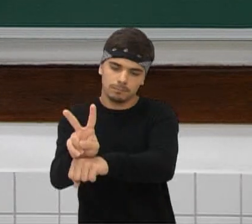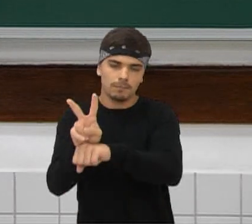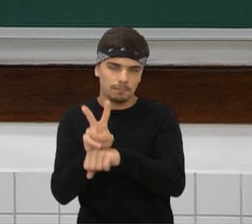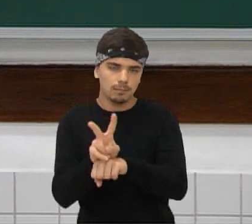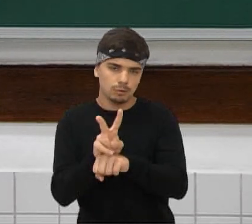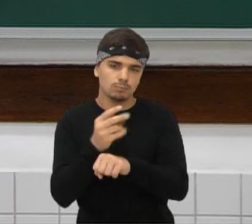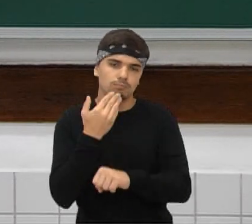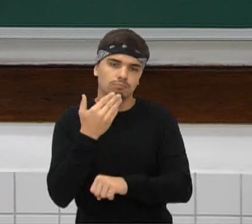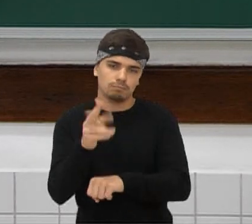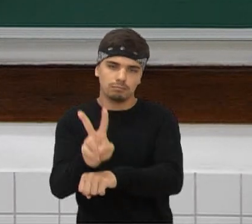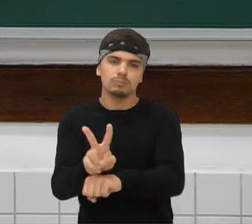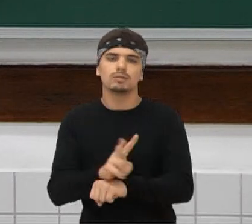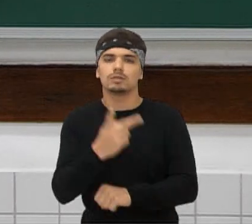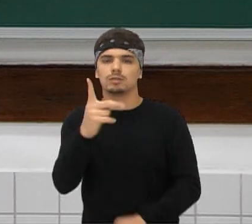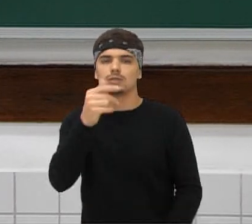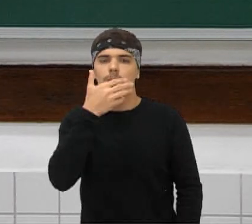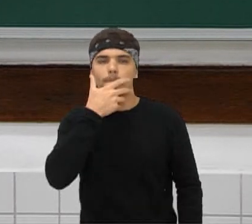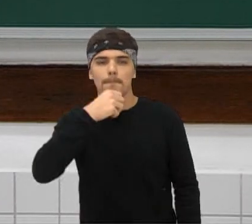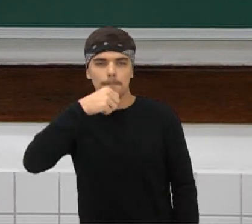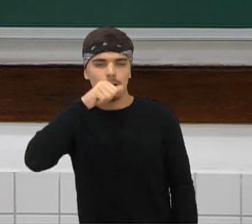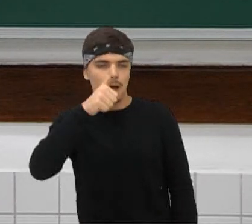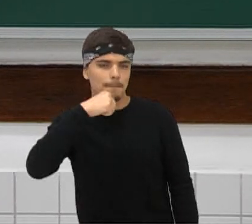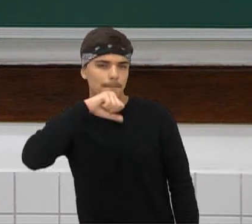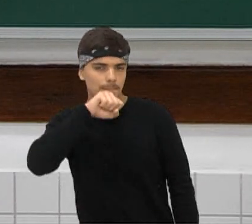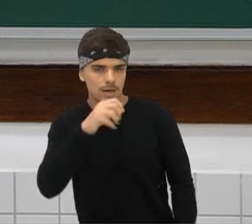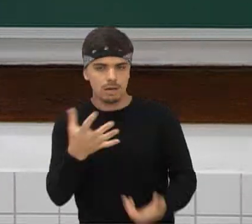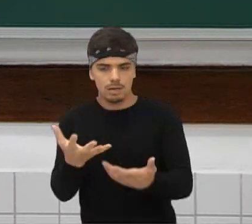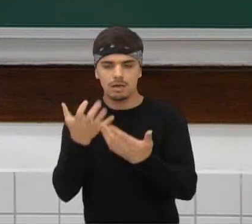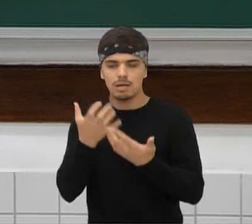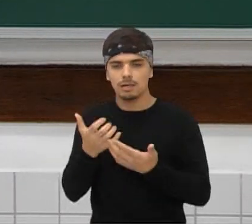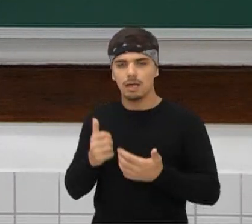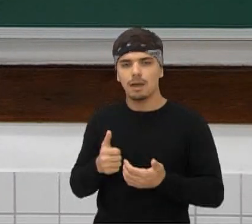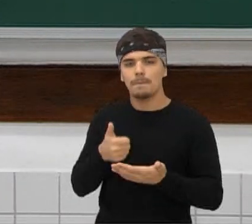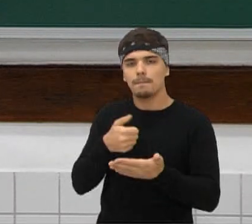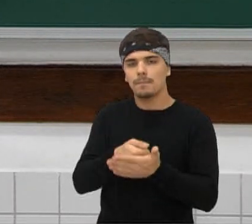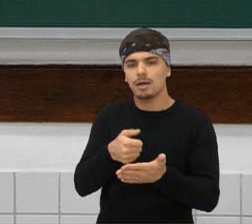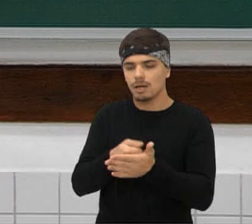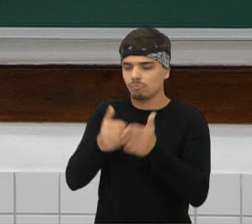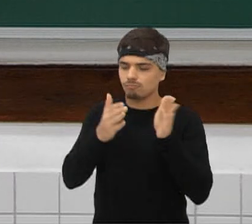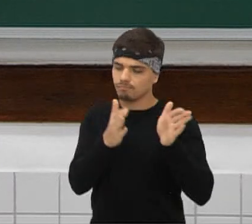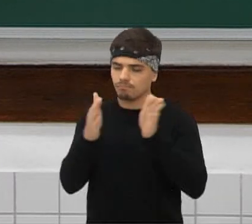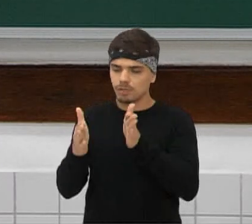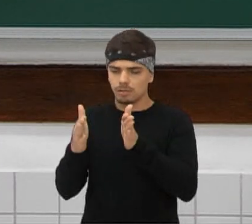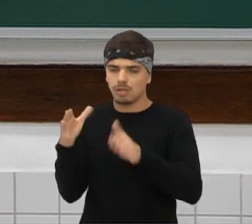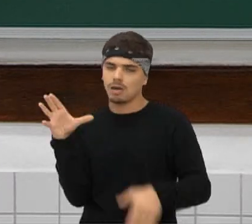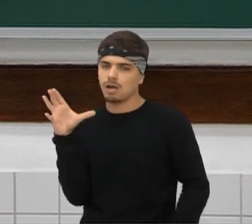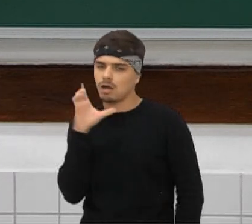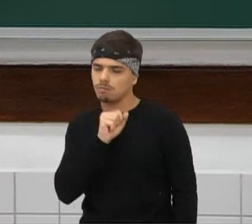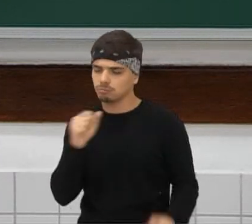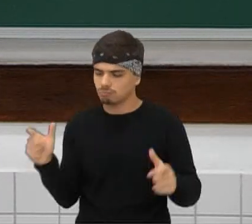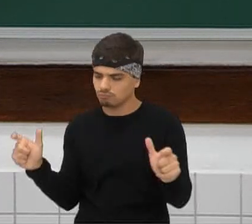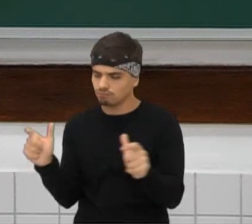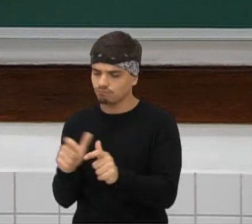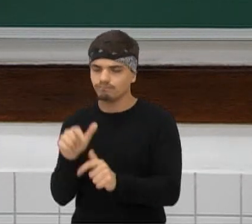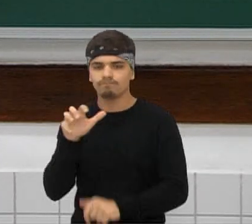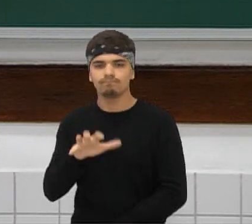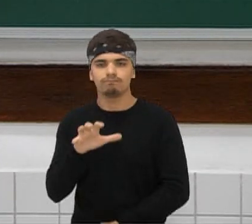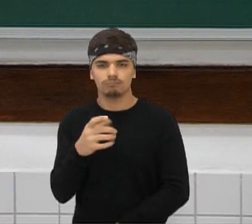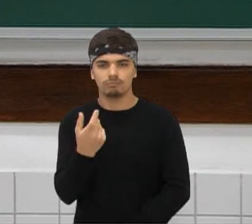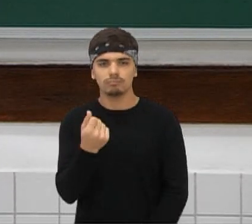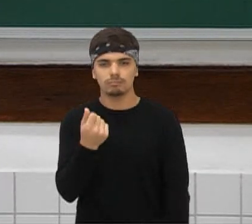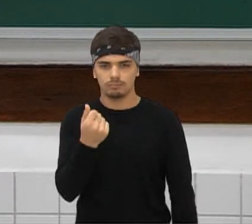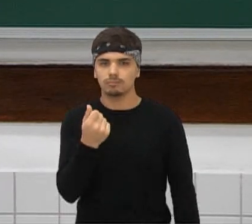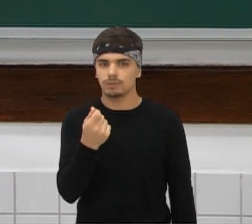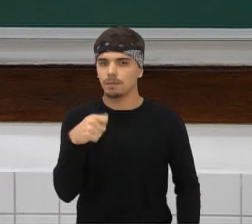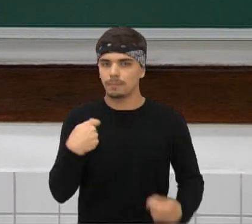dinheiro do seu pai ou da sua mãe e quer pagar num prazo curto, Então, esse dinheiro, essa